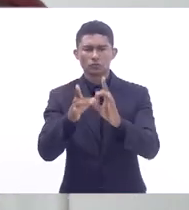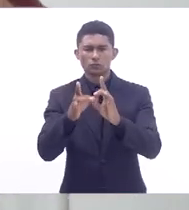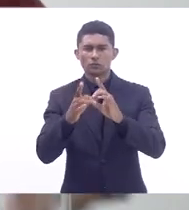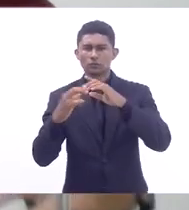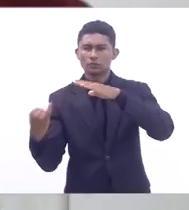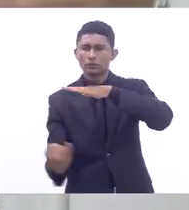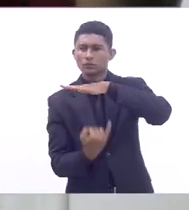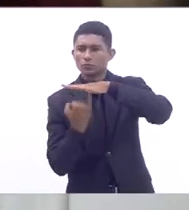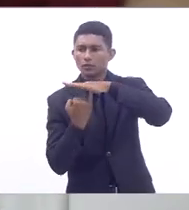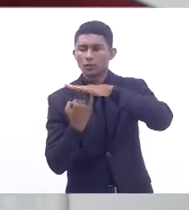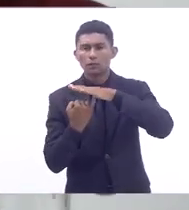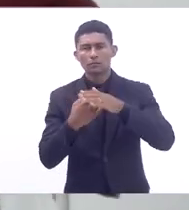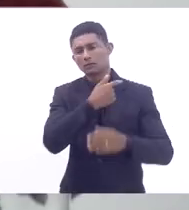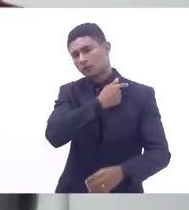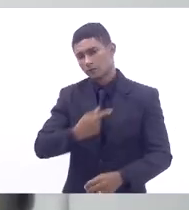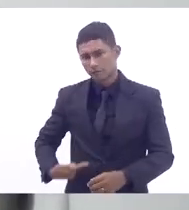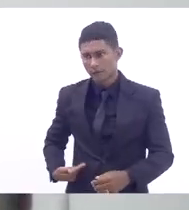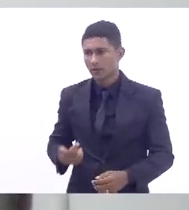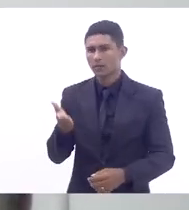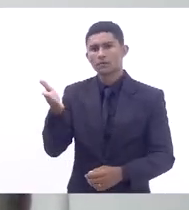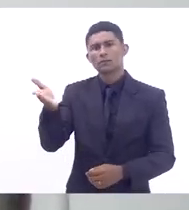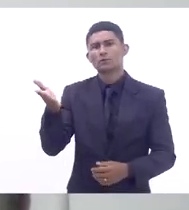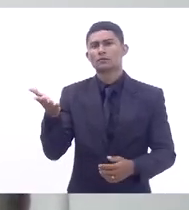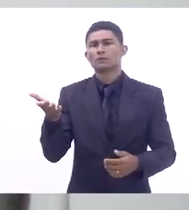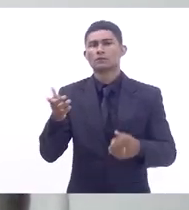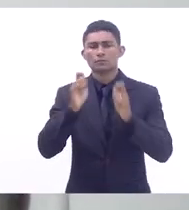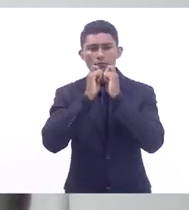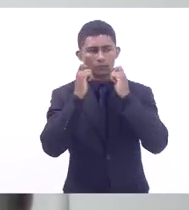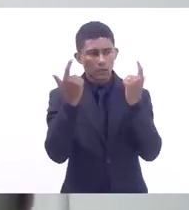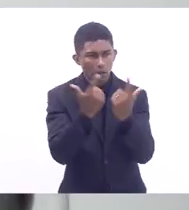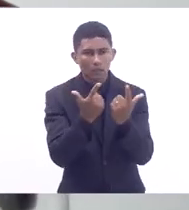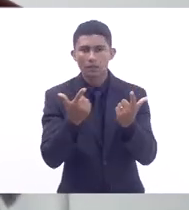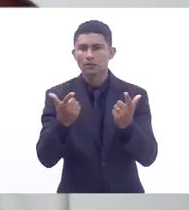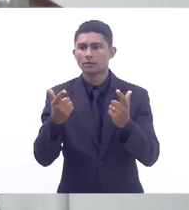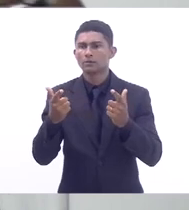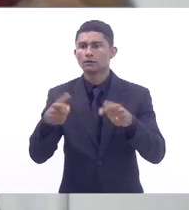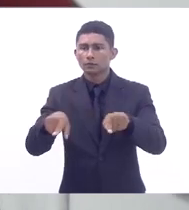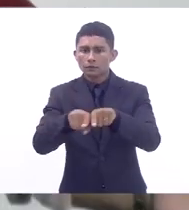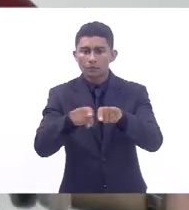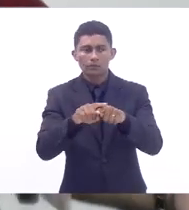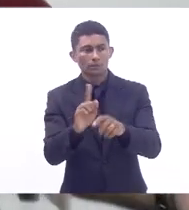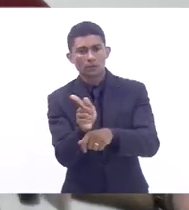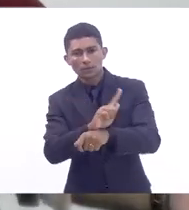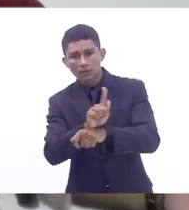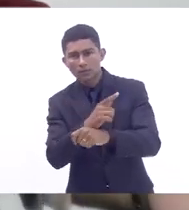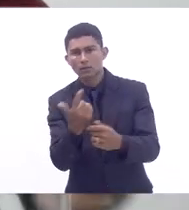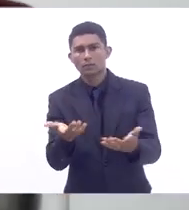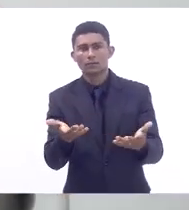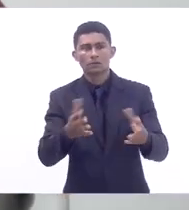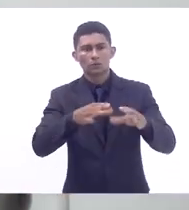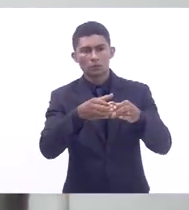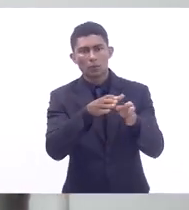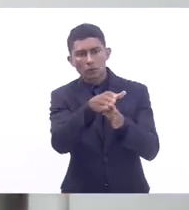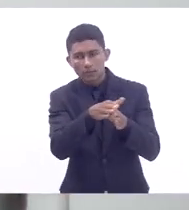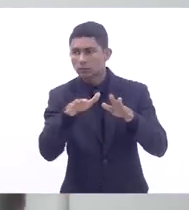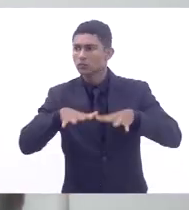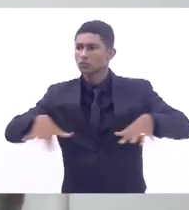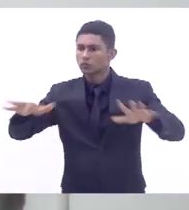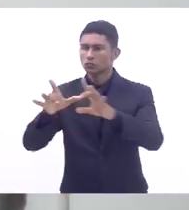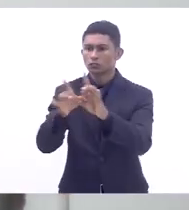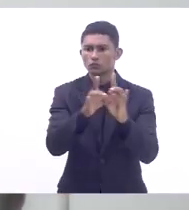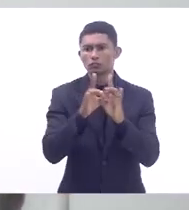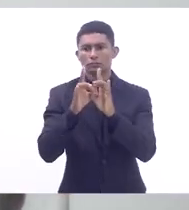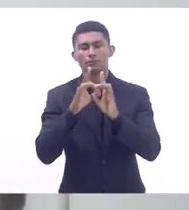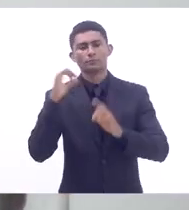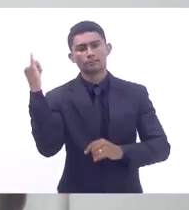as instituições com o governo com a Assembleia junto com essa gestão junto ao conselho seria muito